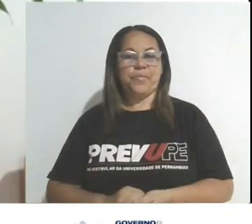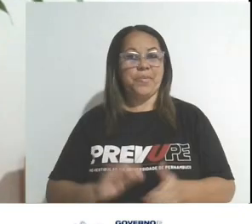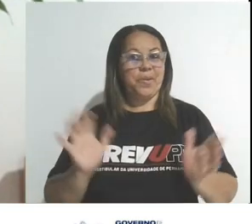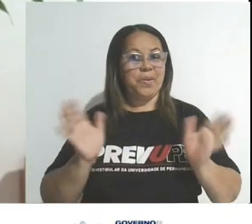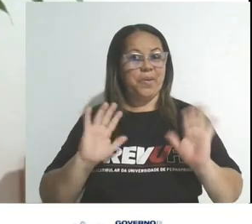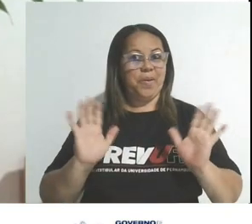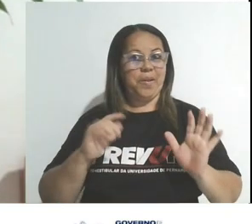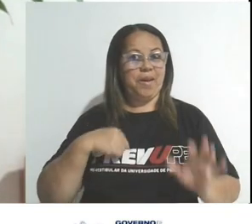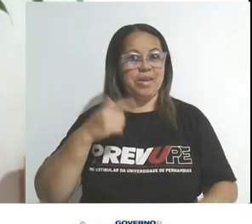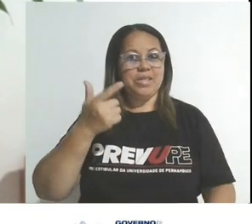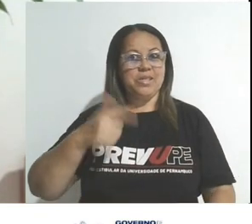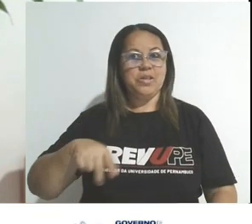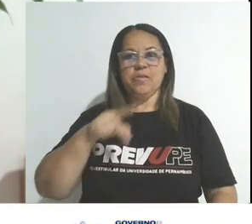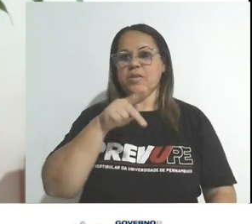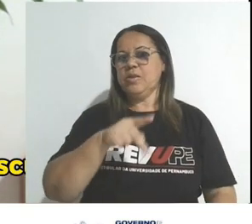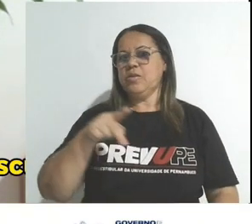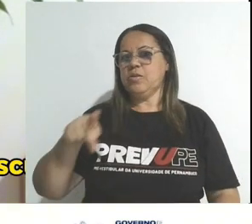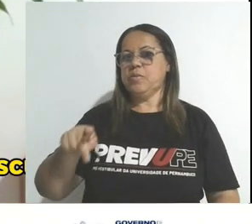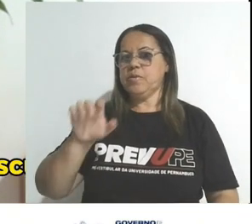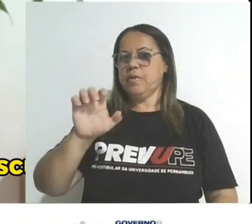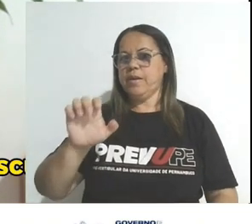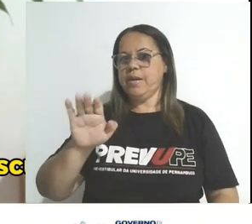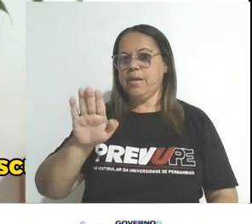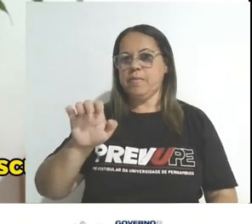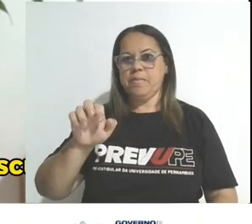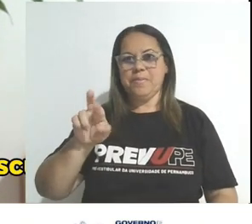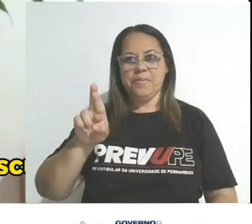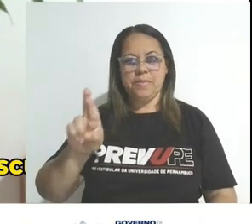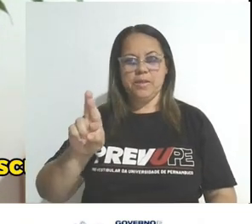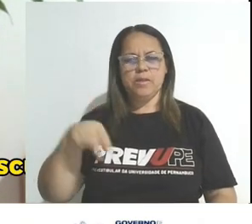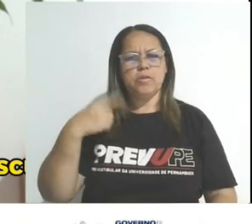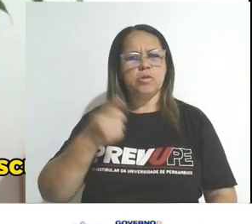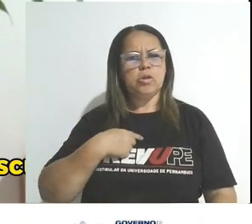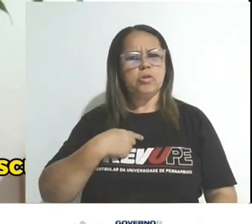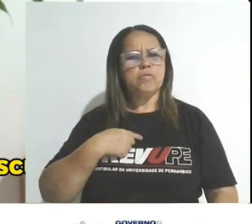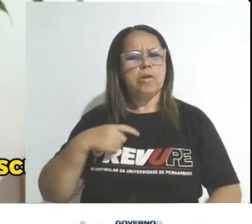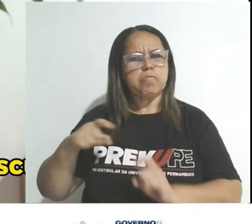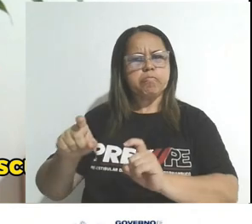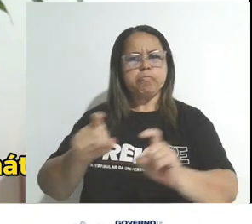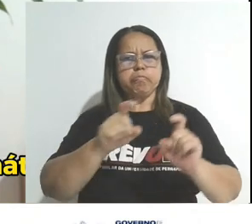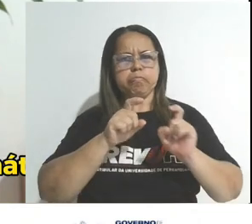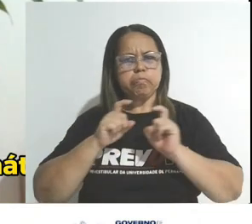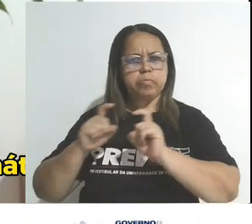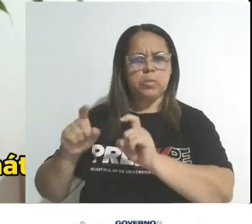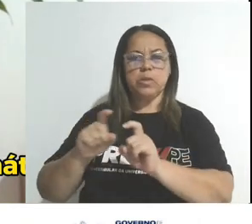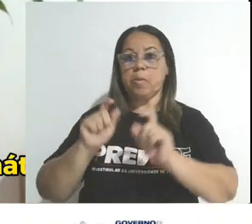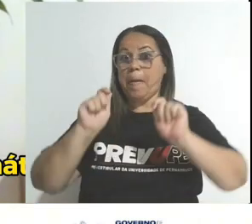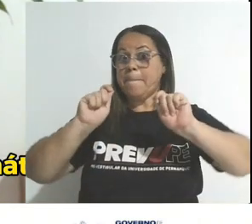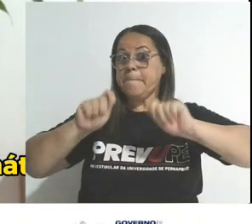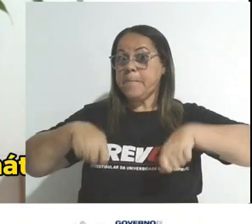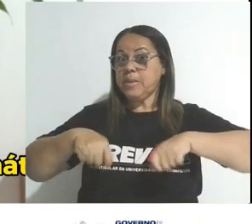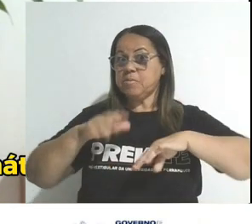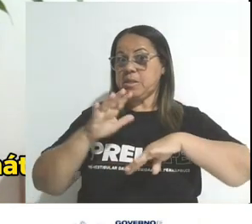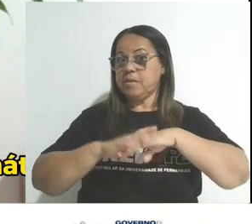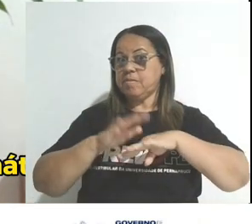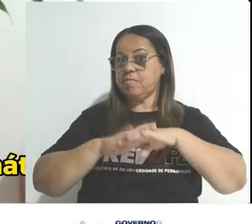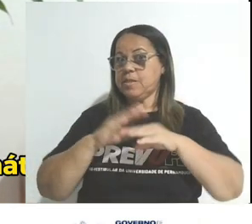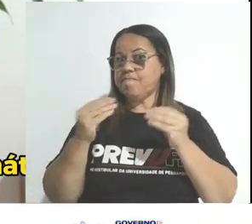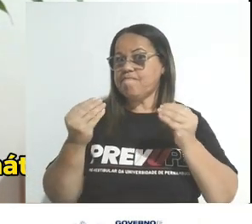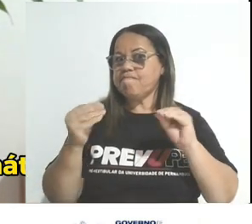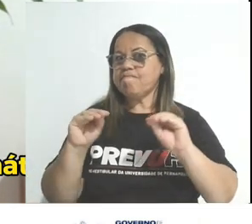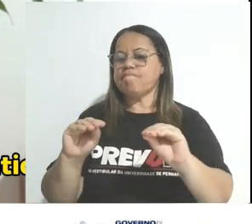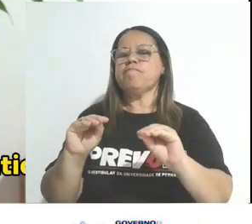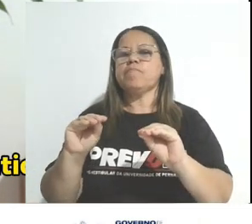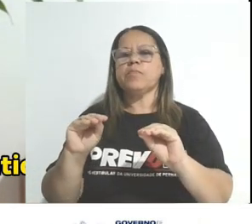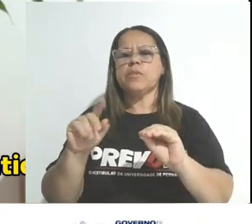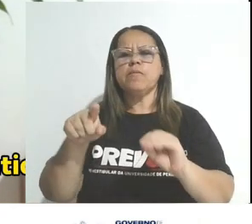Então, pessoal, eu aqui novamente, sou o professor Eber Gomes e juntos a gente vai discutir sobre possibilidades de aplicabilidade de